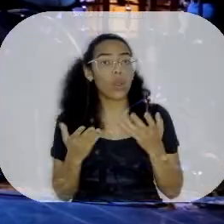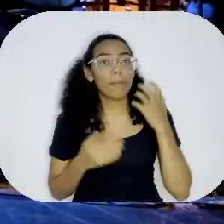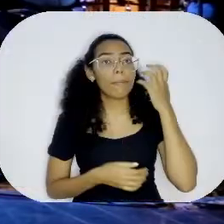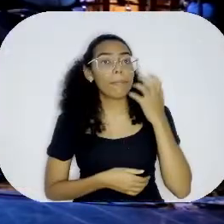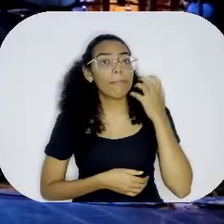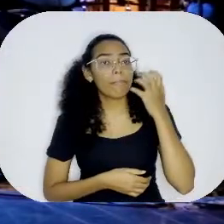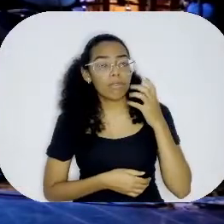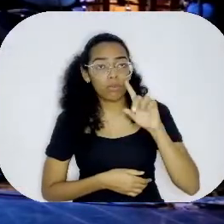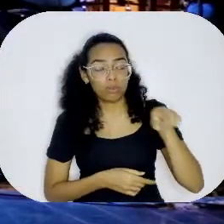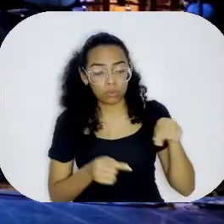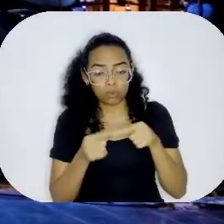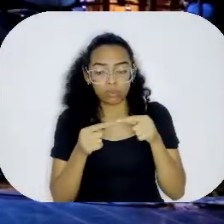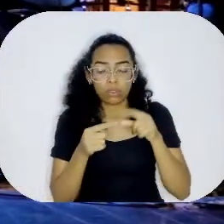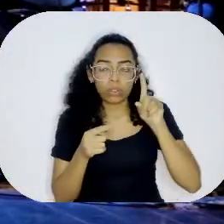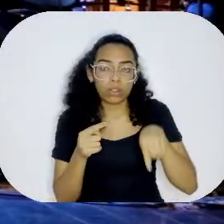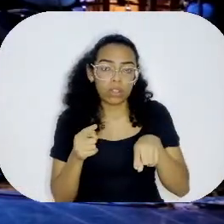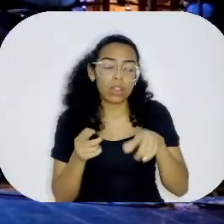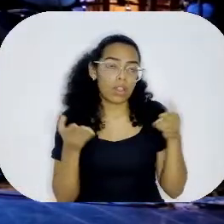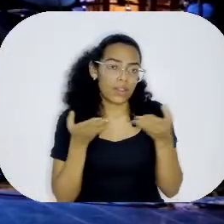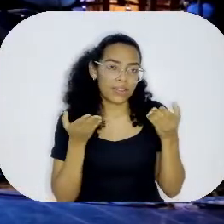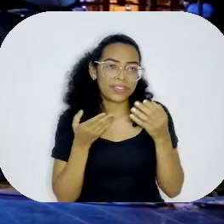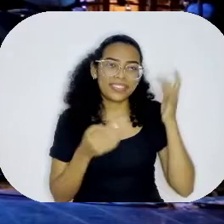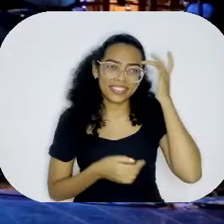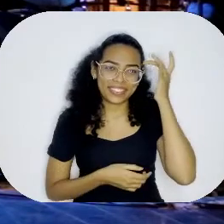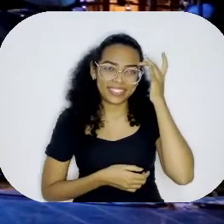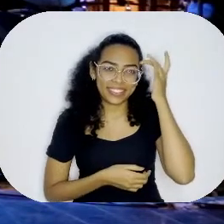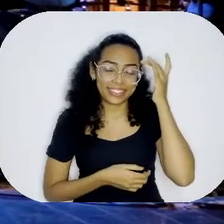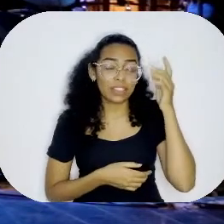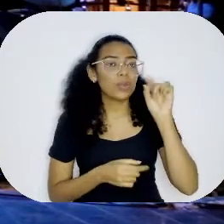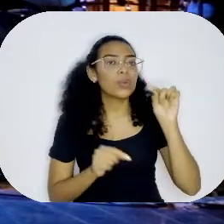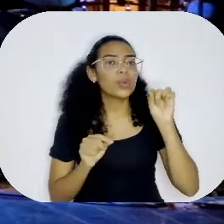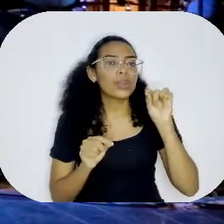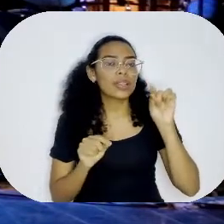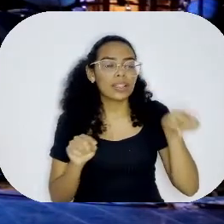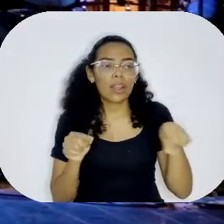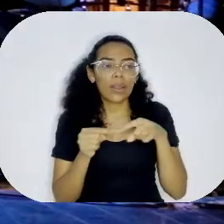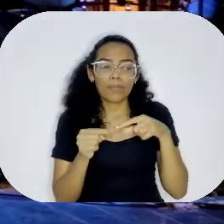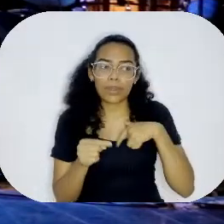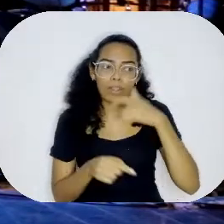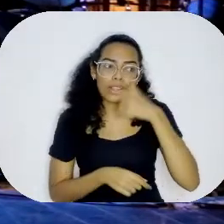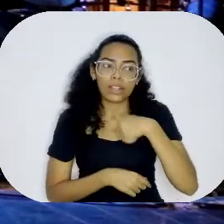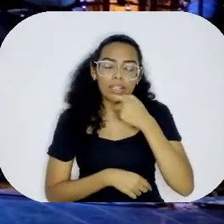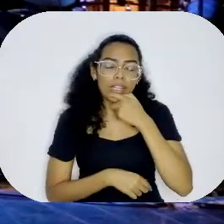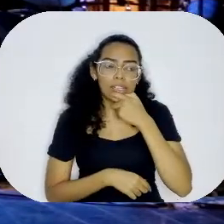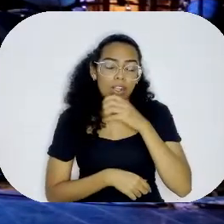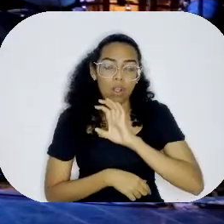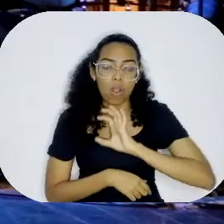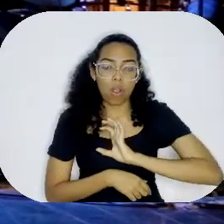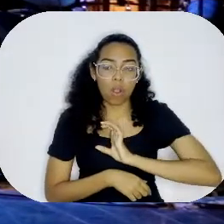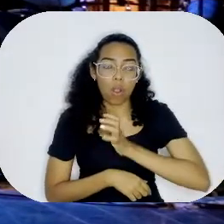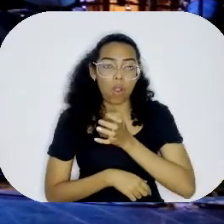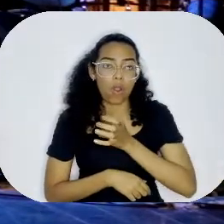E nós vamos fazer uma canção, né? Vou abrir essa sessão. Olha aí, o bicho está chique, hein? Traduz aí, Kaique, que eu no inglês aqui, meu inglês é péssimo, viu,